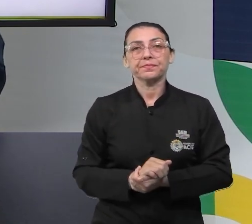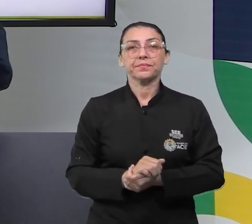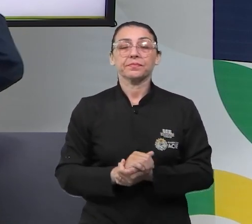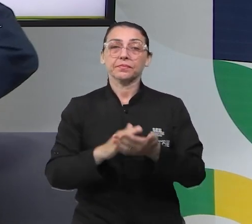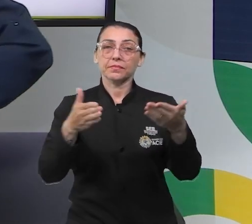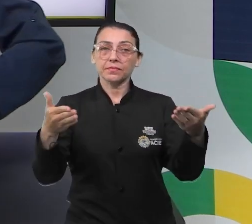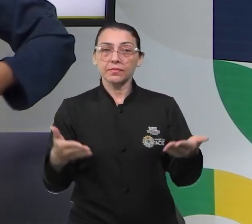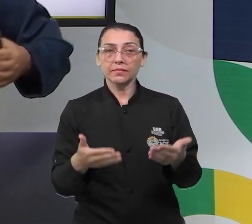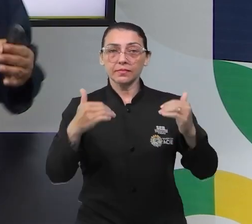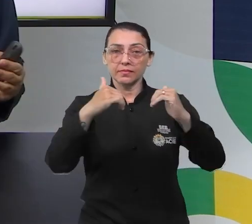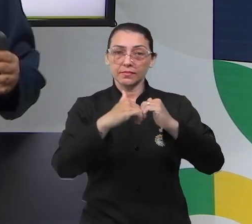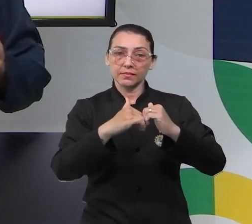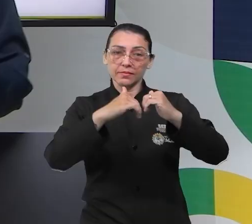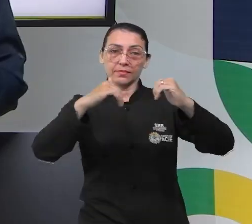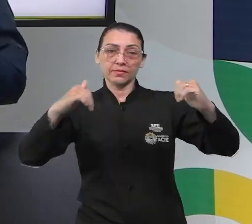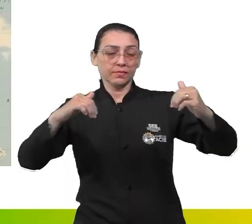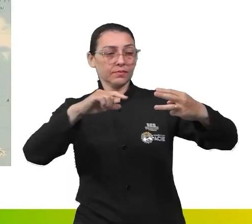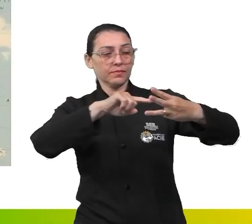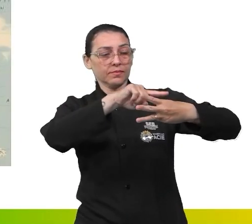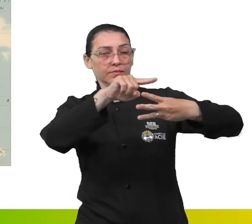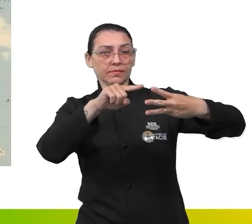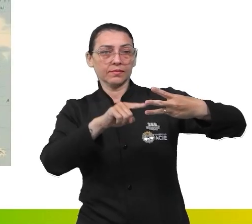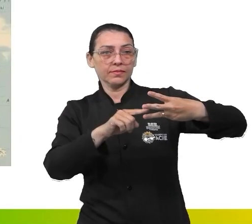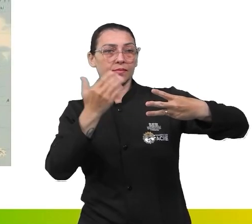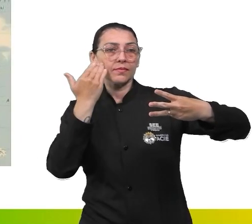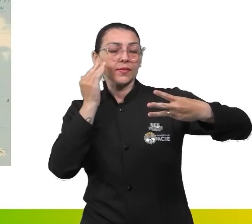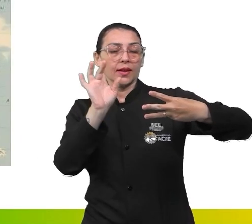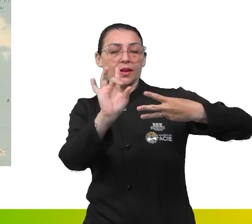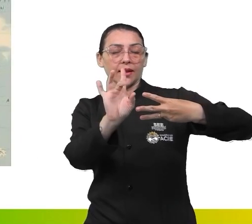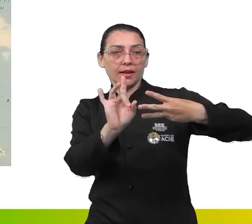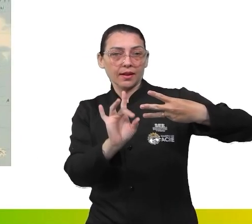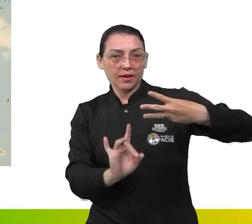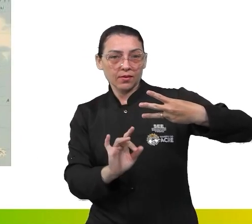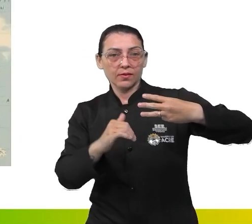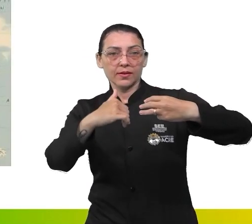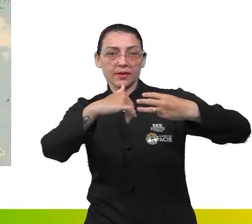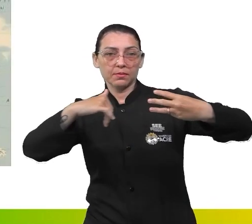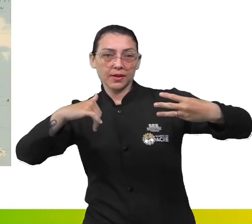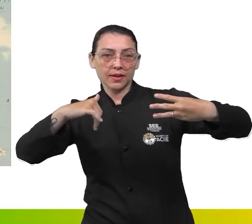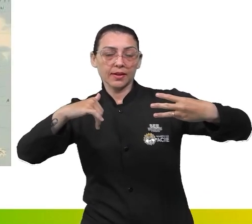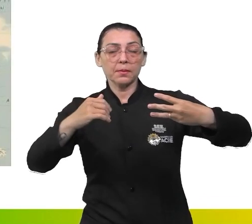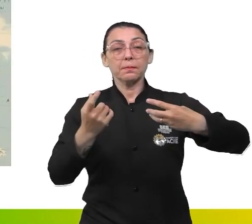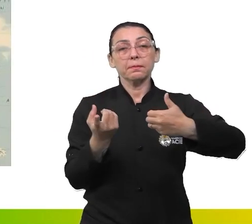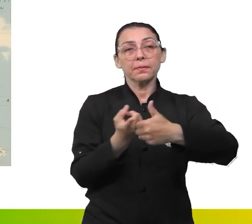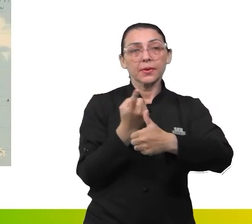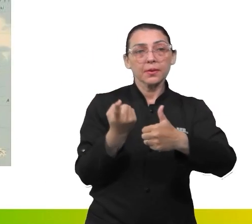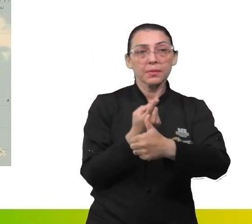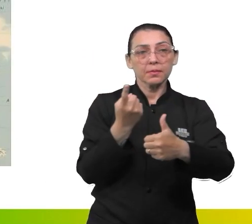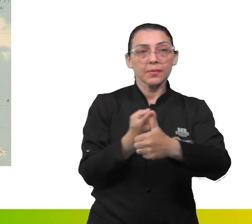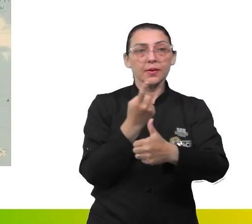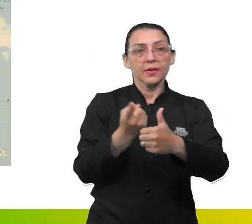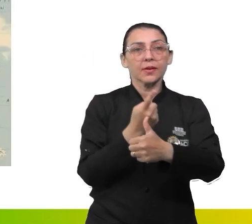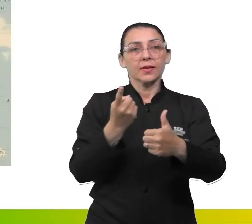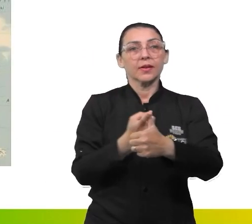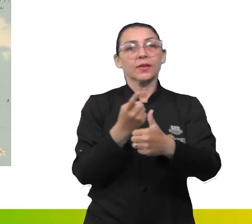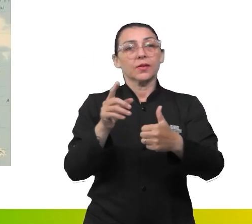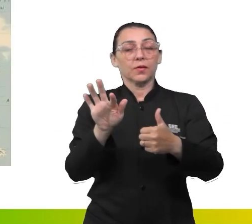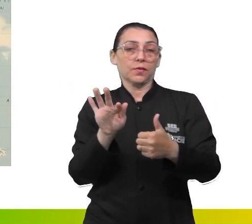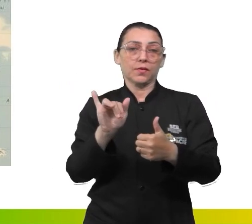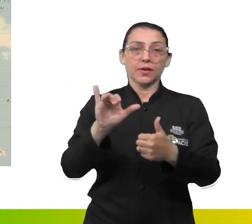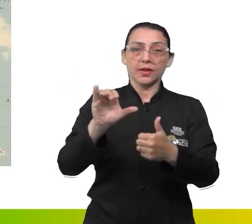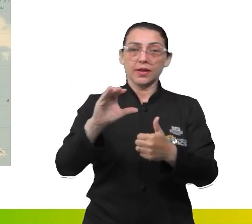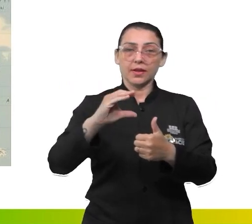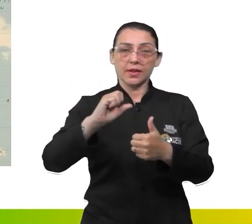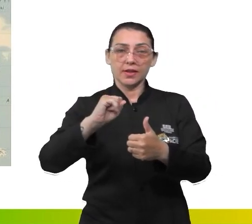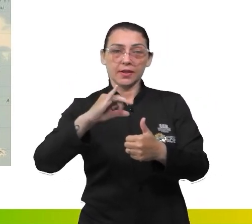quando a gente divide esses aspectos, vamos entender cada um deles de forma separada. Primeiro, aspectos físicos aqui